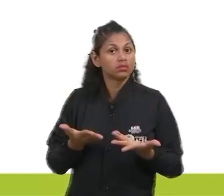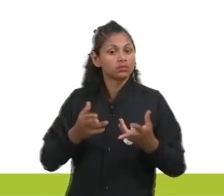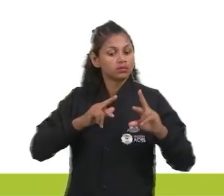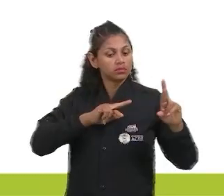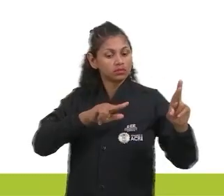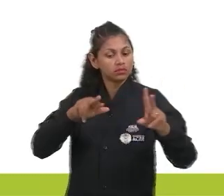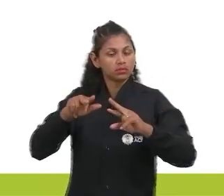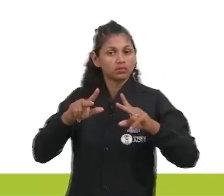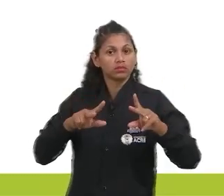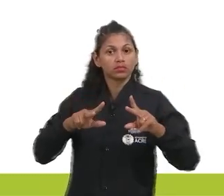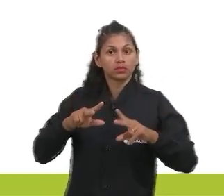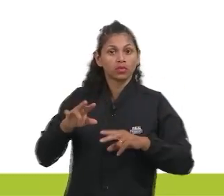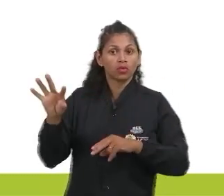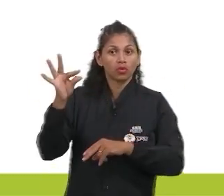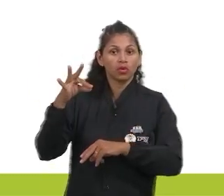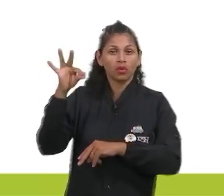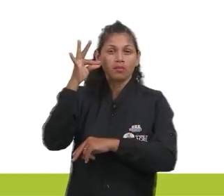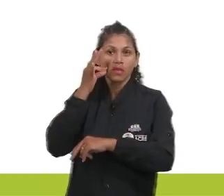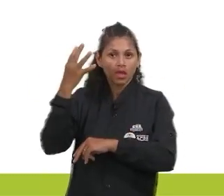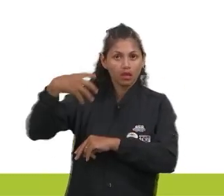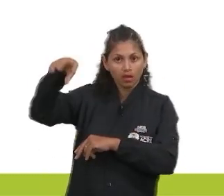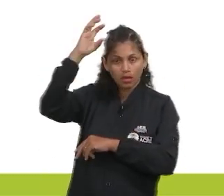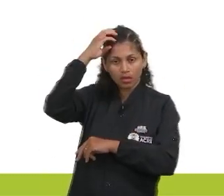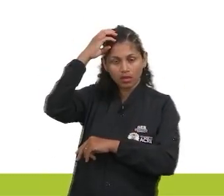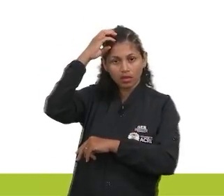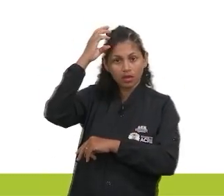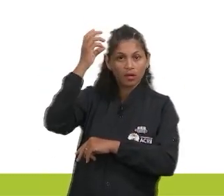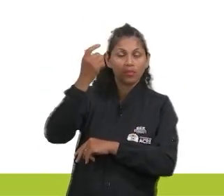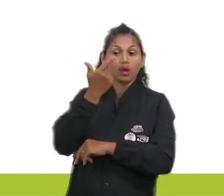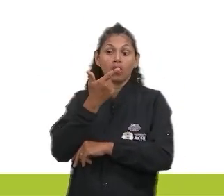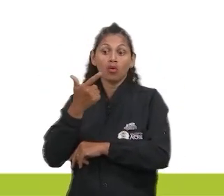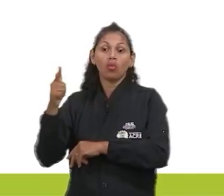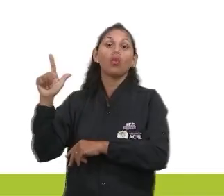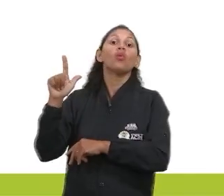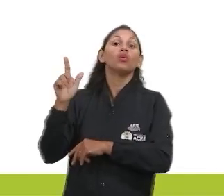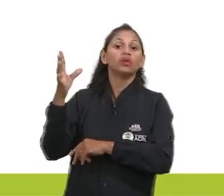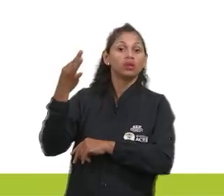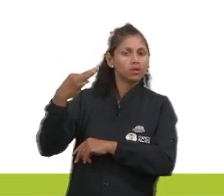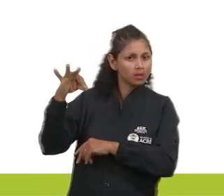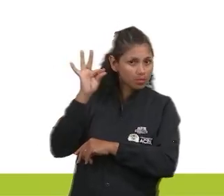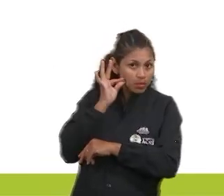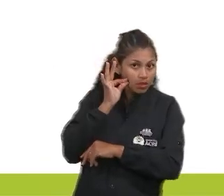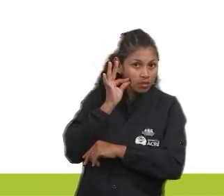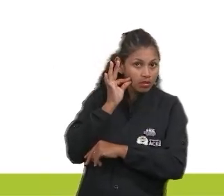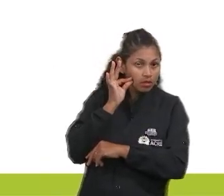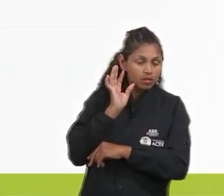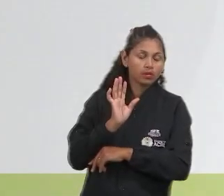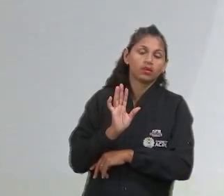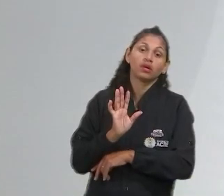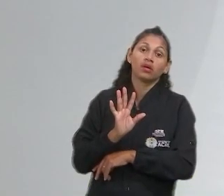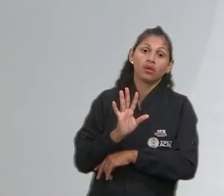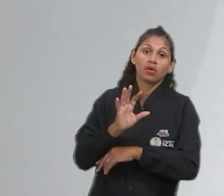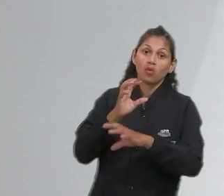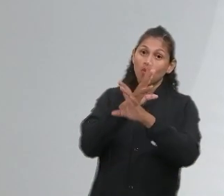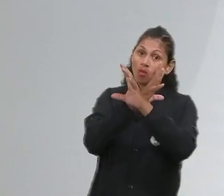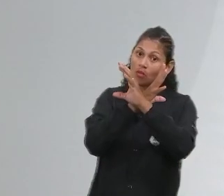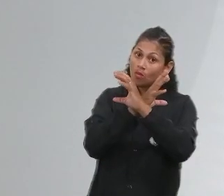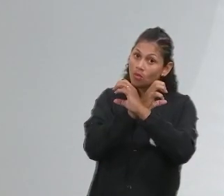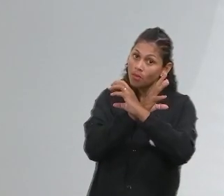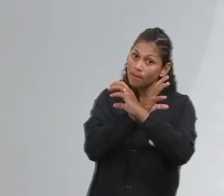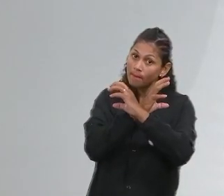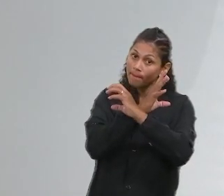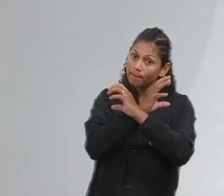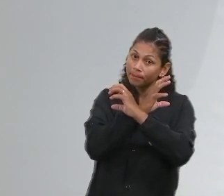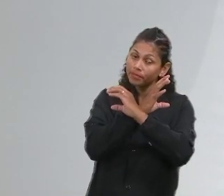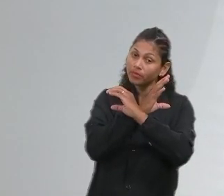uma abelha considerada rainha de uma abelha operária, que é o ácido, tá? O ácido